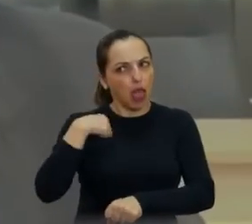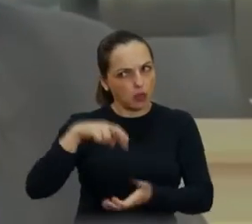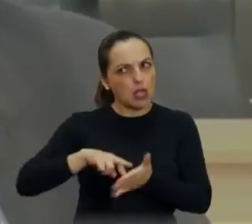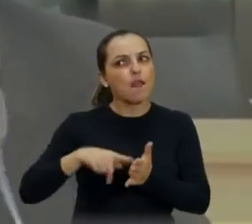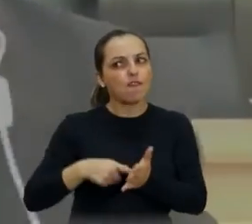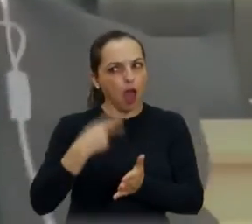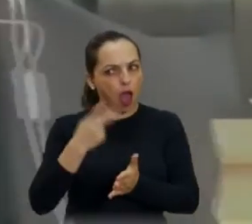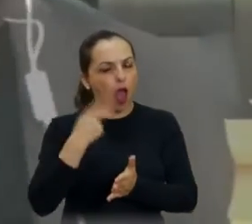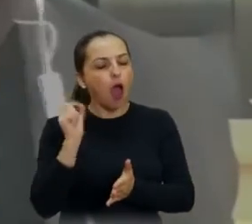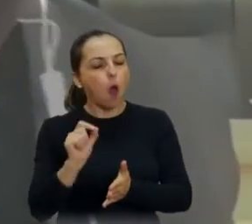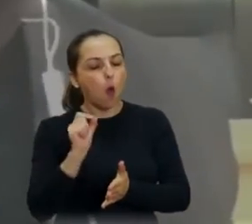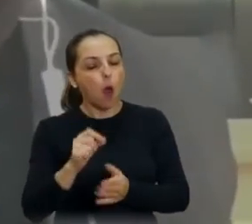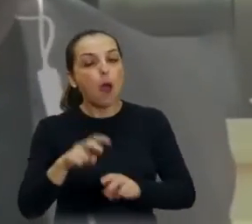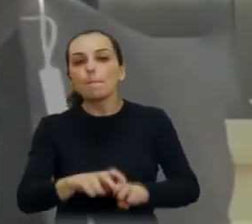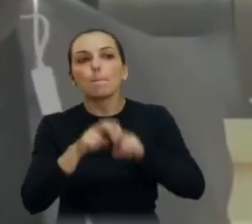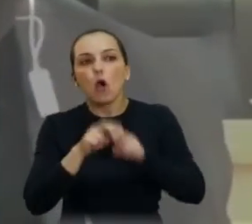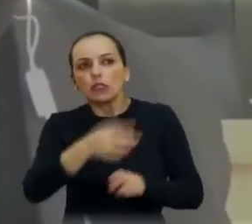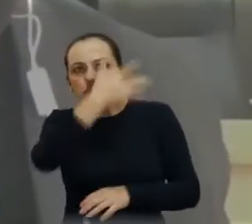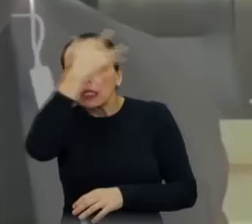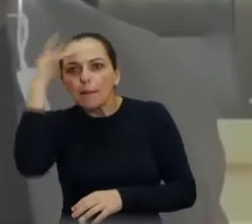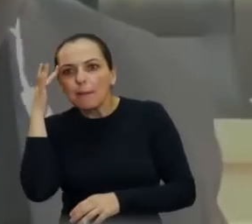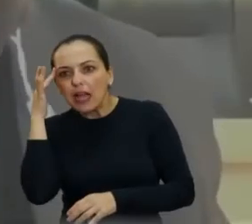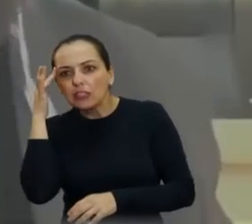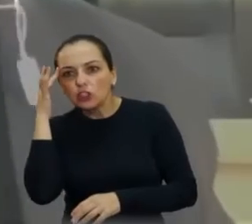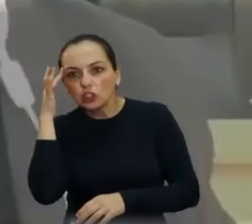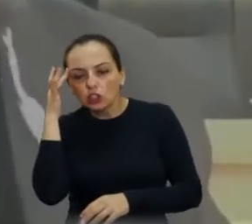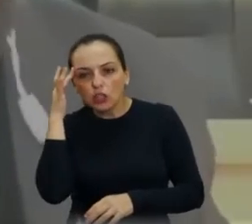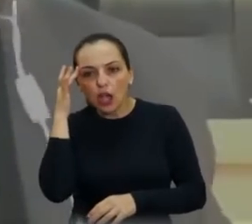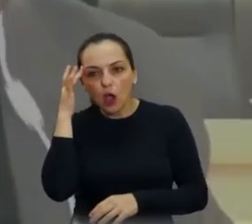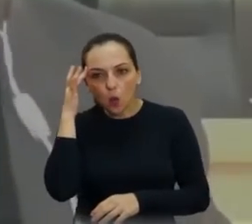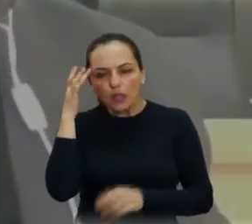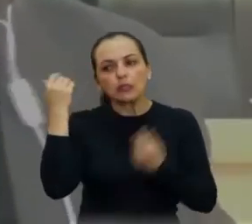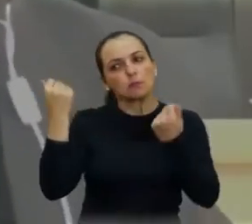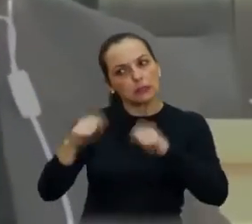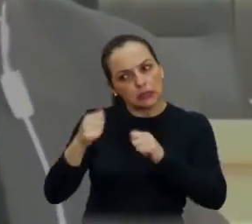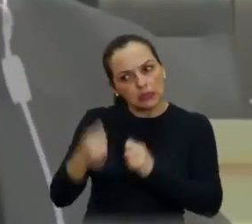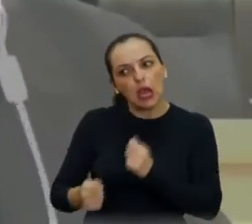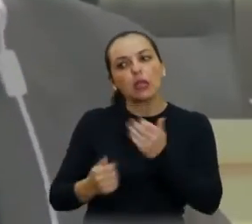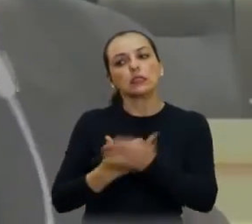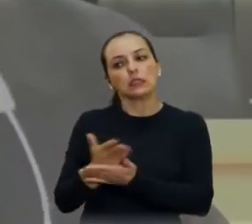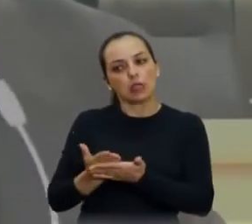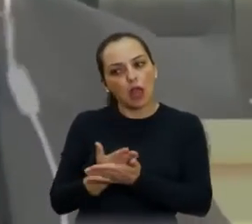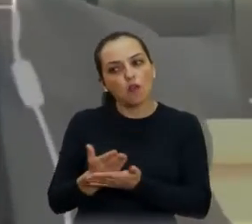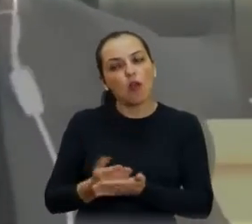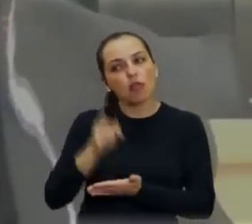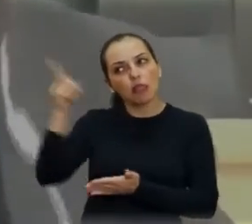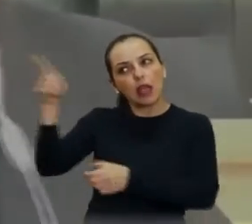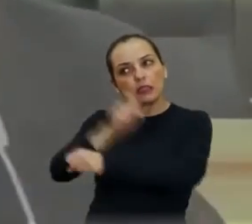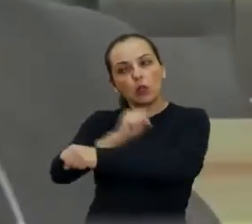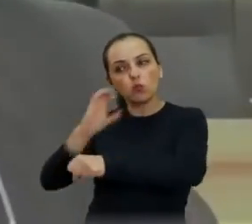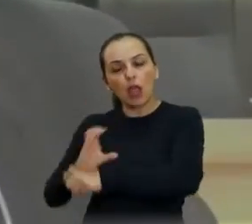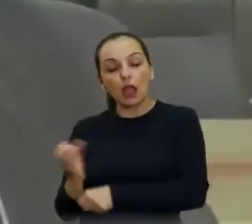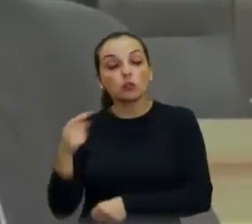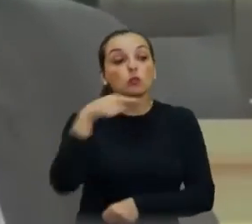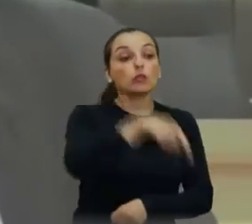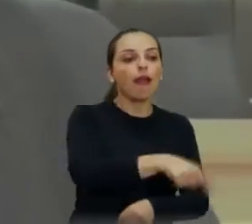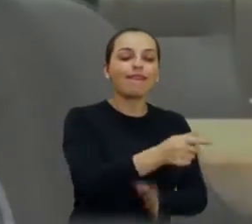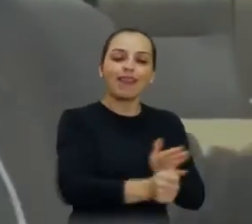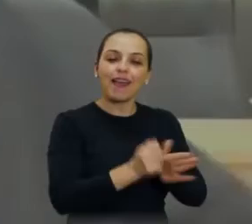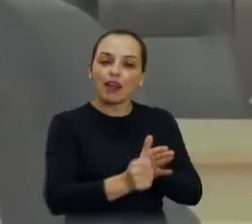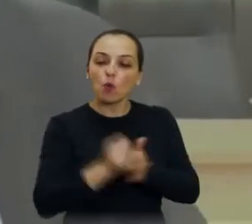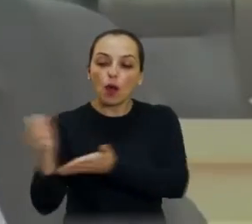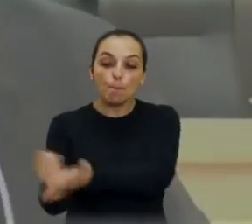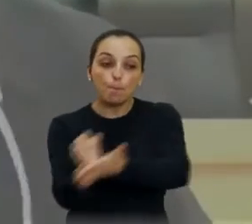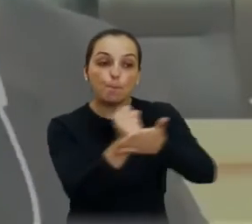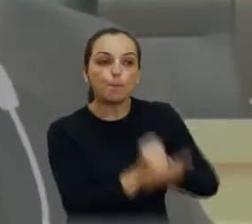dizer. Por isso que está cheio de pessoas de bem, sim, que precisam acolhimento da nossa cidade de São Carlos, na nossa unidade de saúde, na